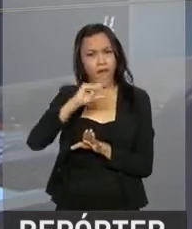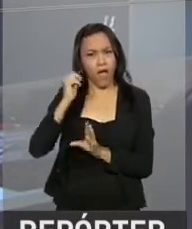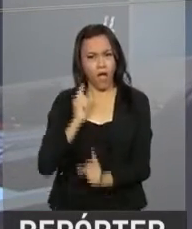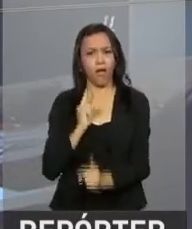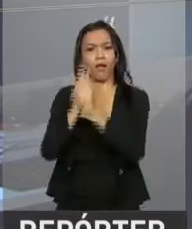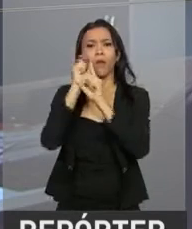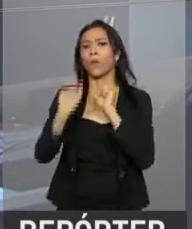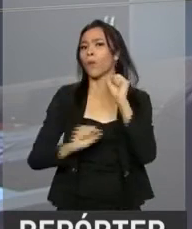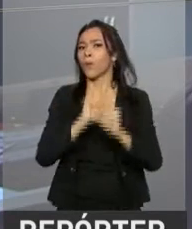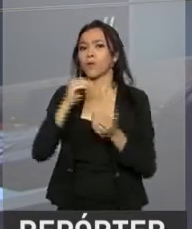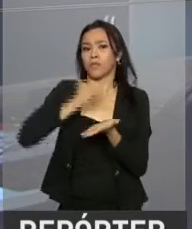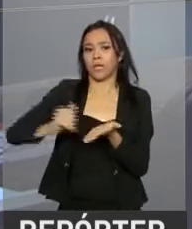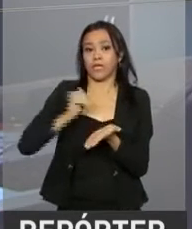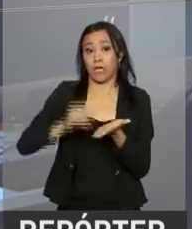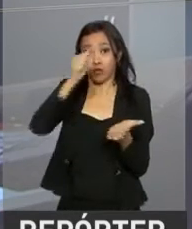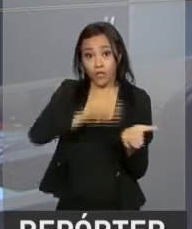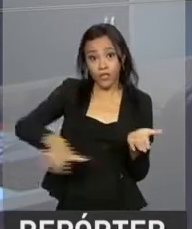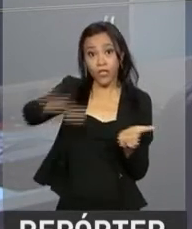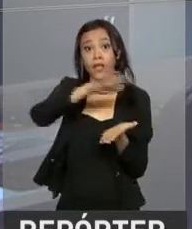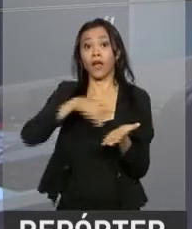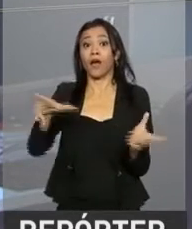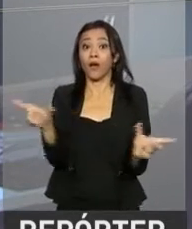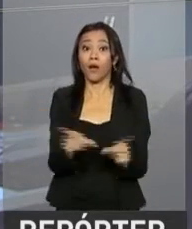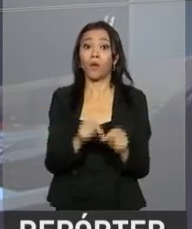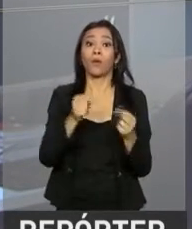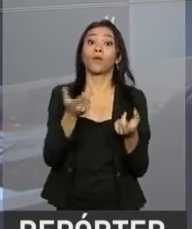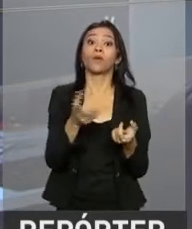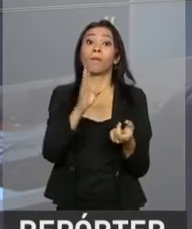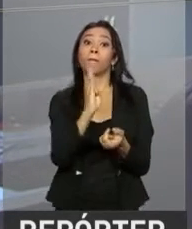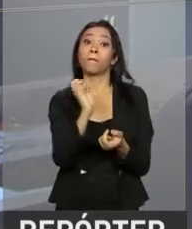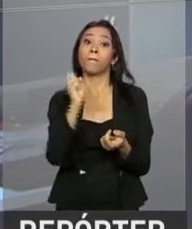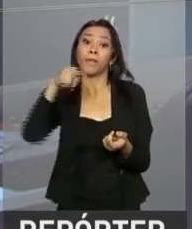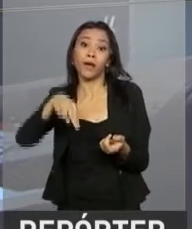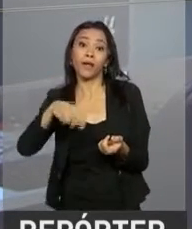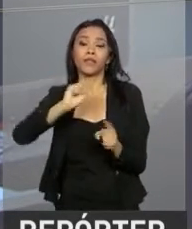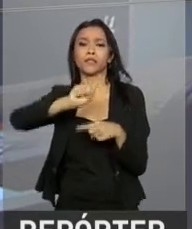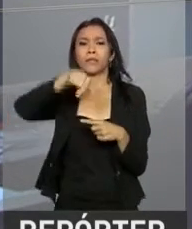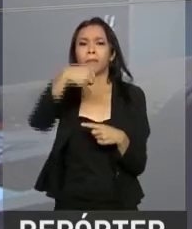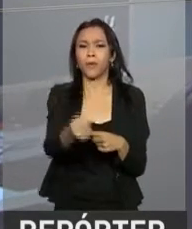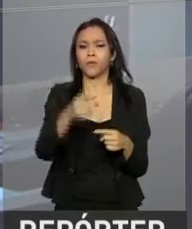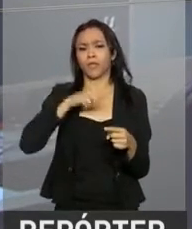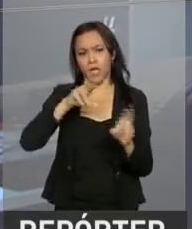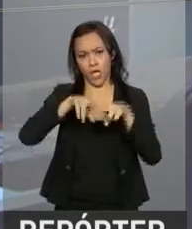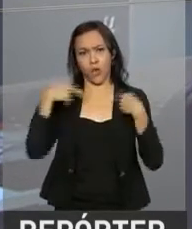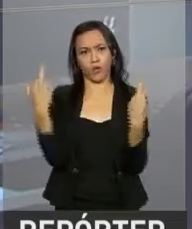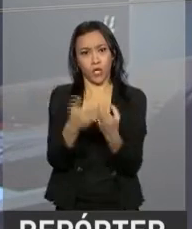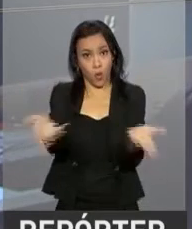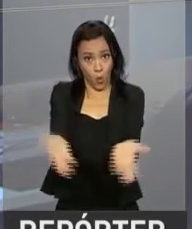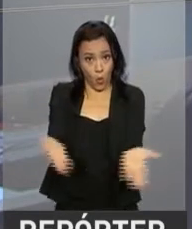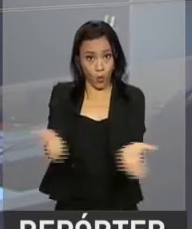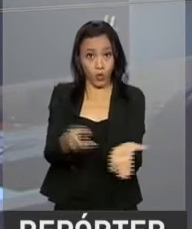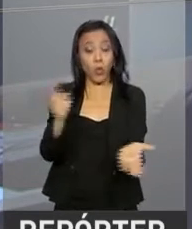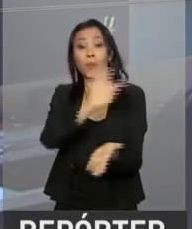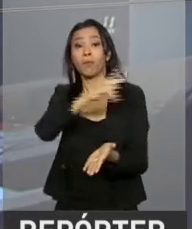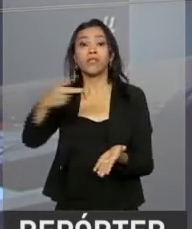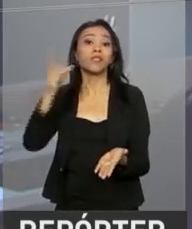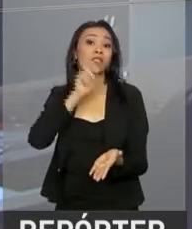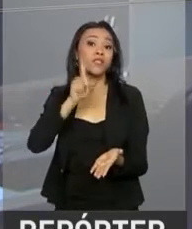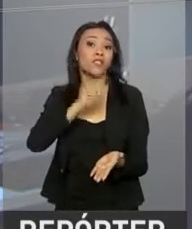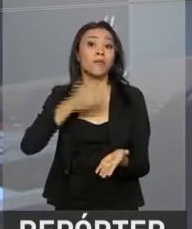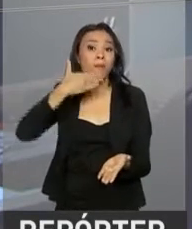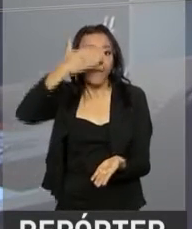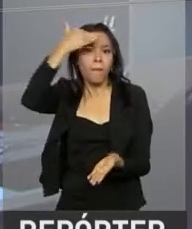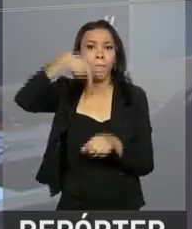encontrar com o secretário-geral das Nações Unidas, Ban Ki-moon. Ainda hoje, Temer tem reuniões com o presidente do Estado da Palestina, Mahmoud